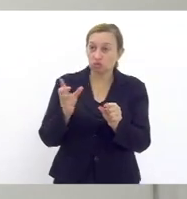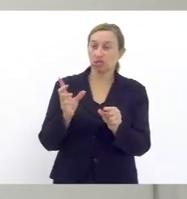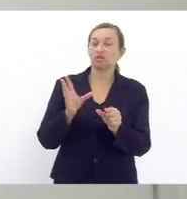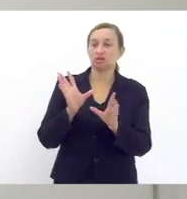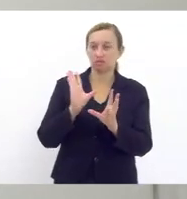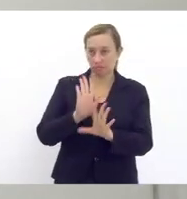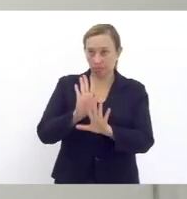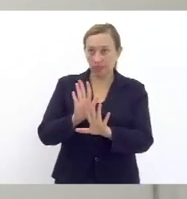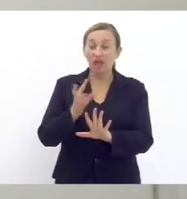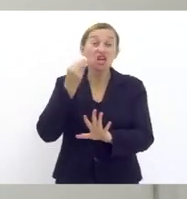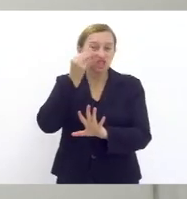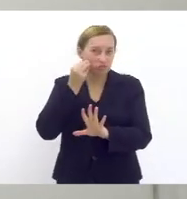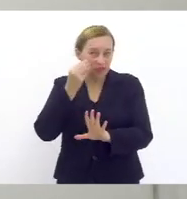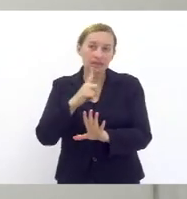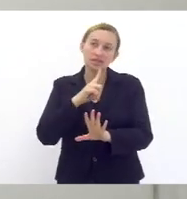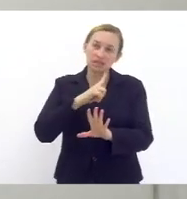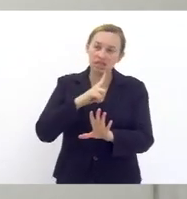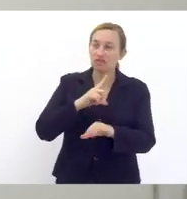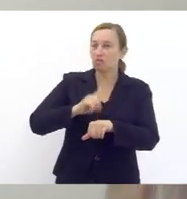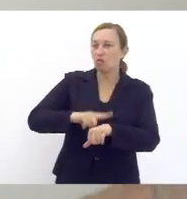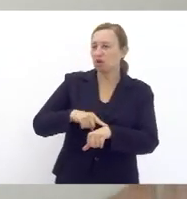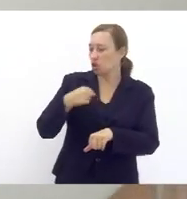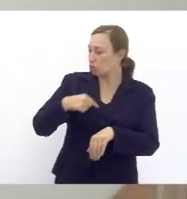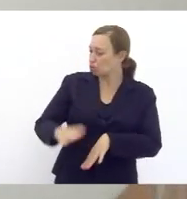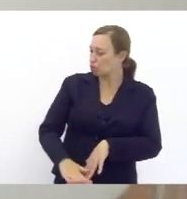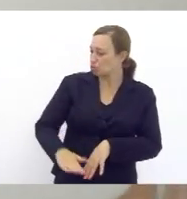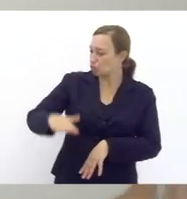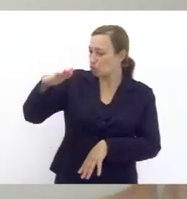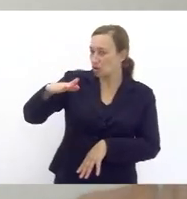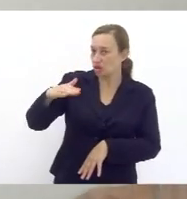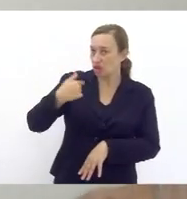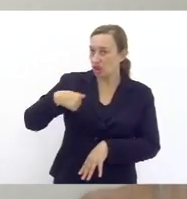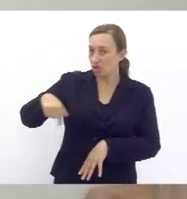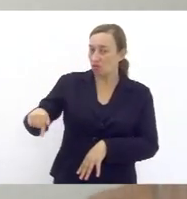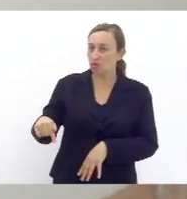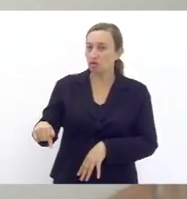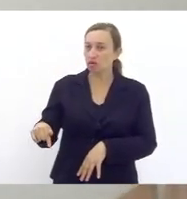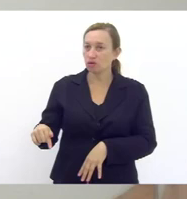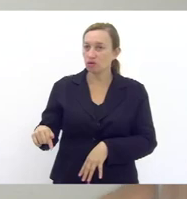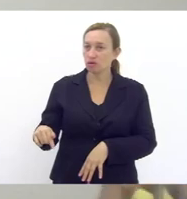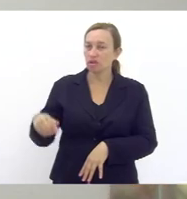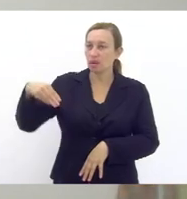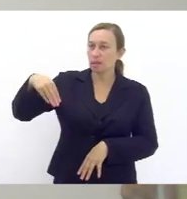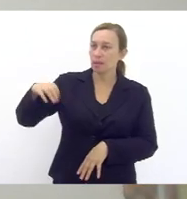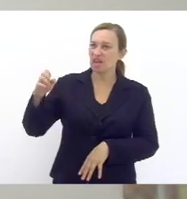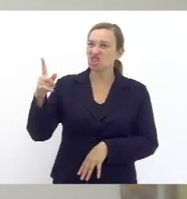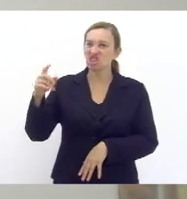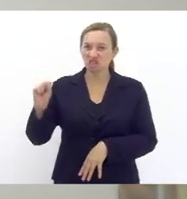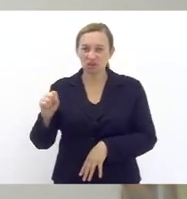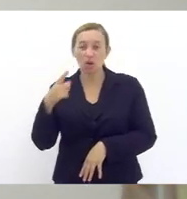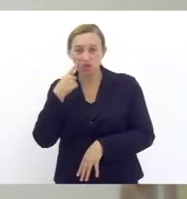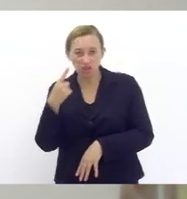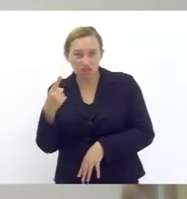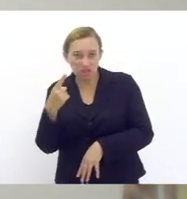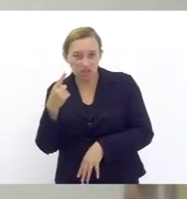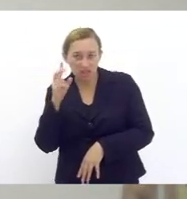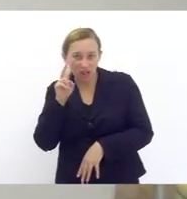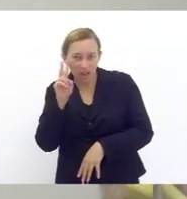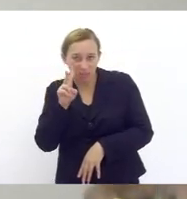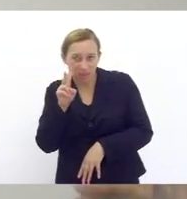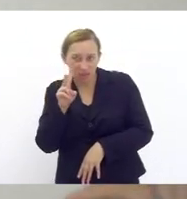várias experiências eu tive vários momentos desde que eu era criança quando uma vez eu entrei na falecida mesmo alguém lembro da mesma Quem lembra